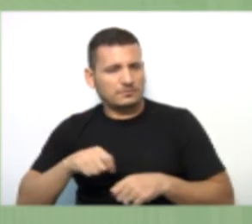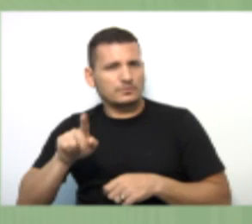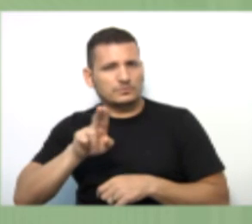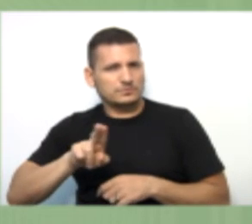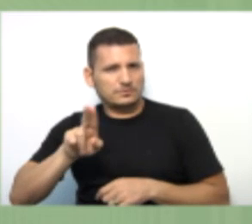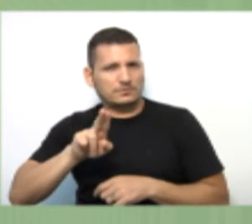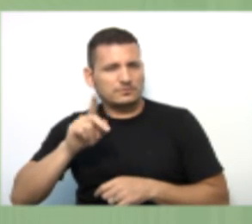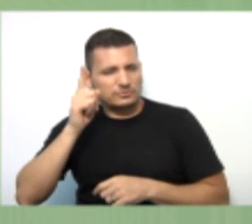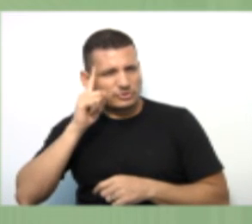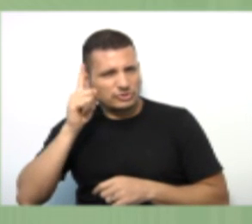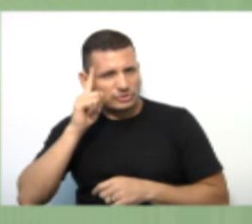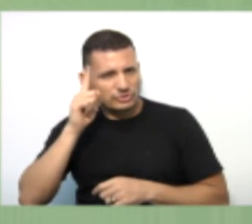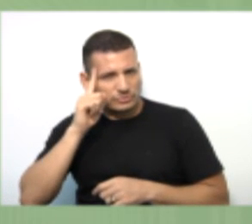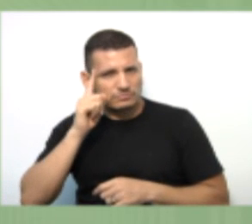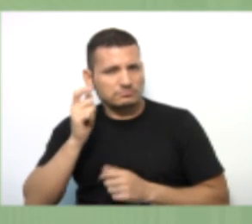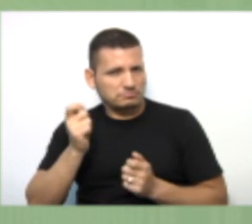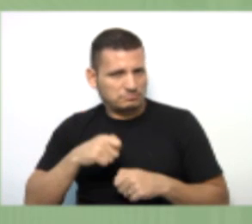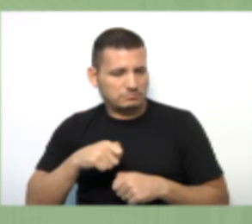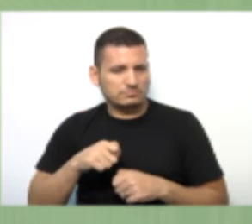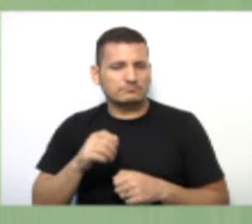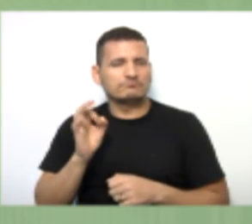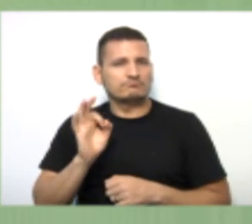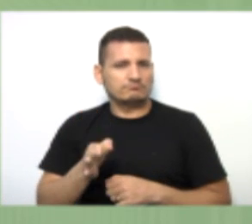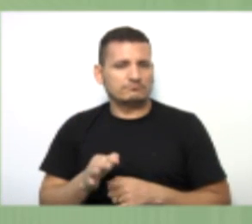dia? Com certeza. Vamos lá.